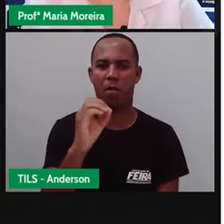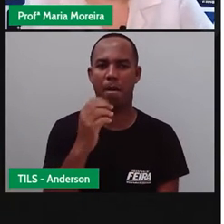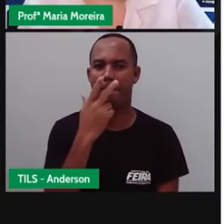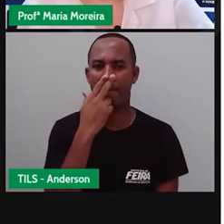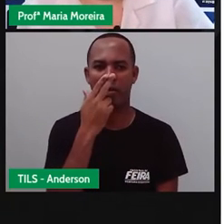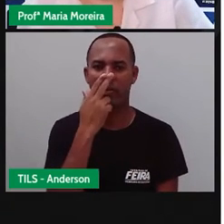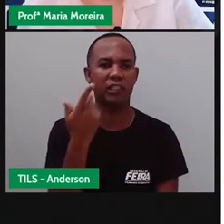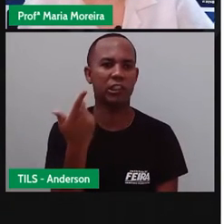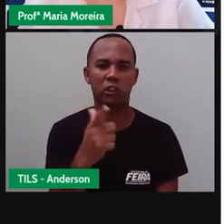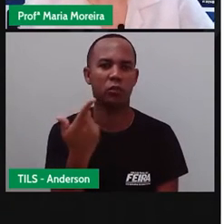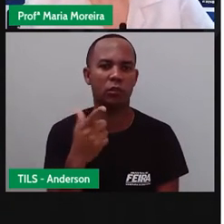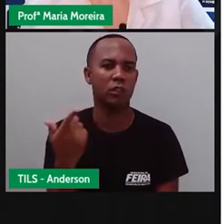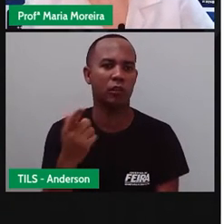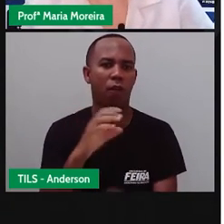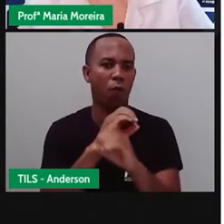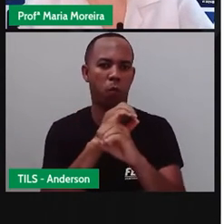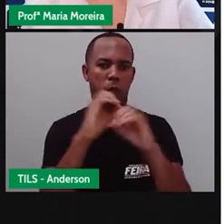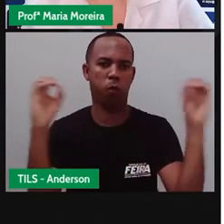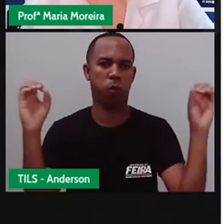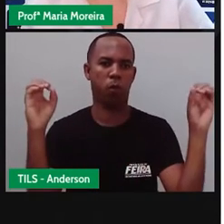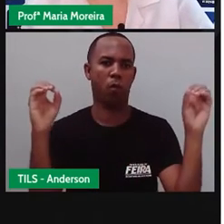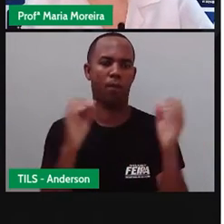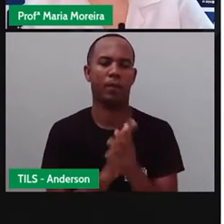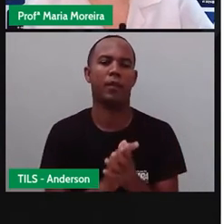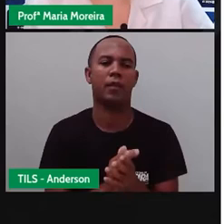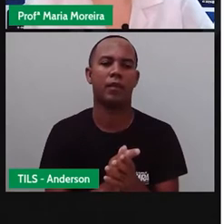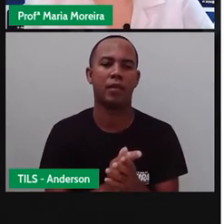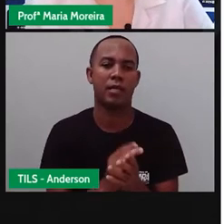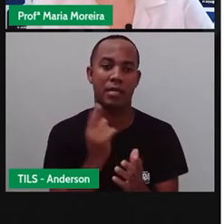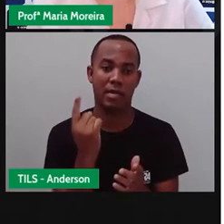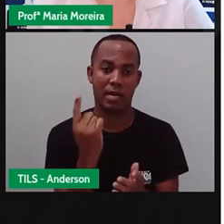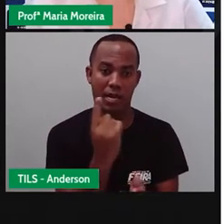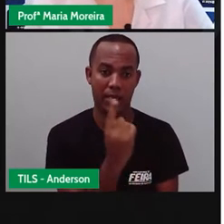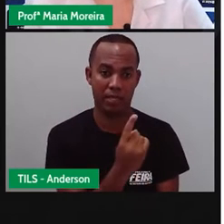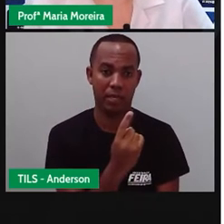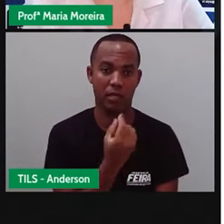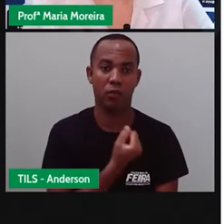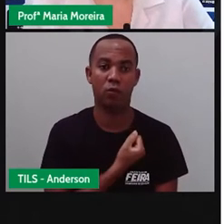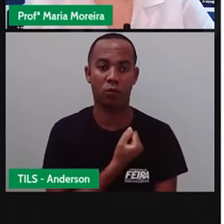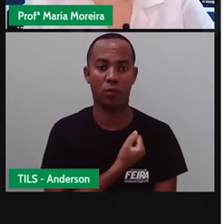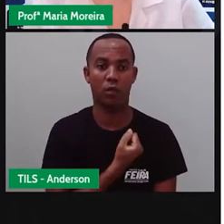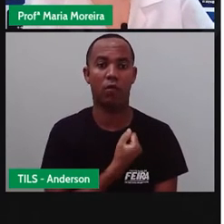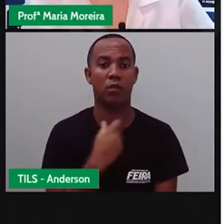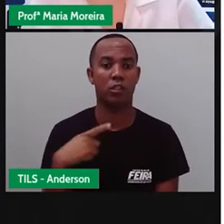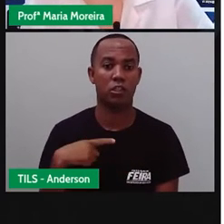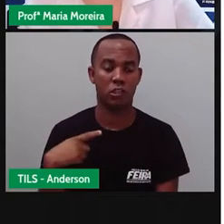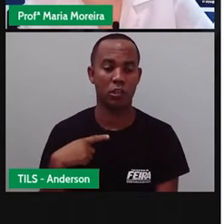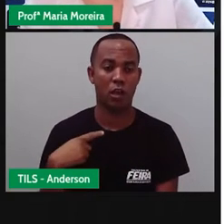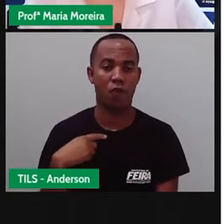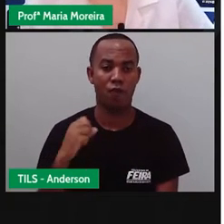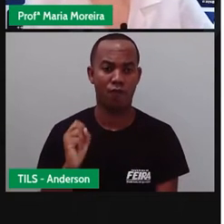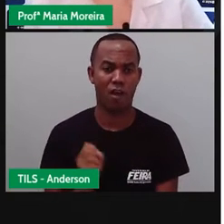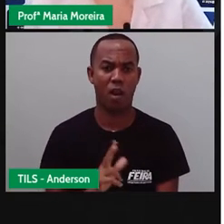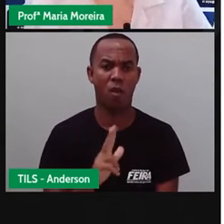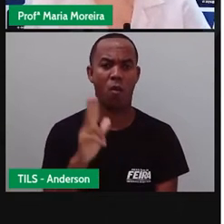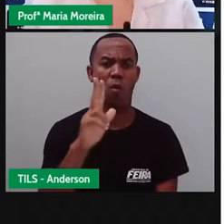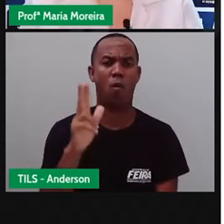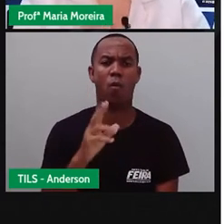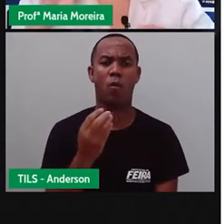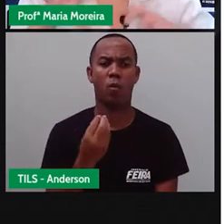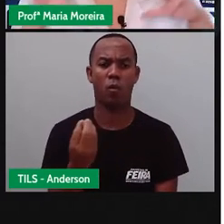pusera no espaço vazio cada número tinha o valor dependendo da sua posição no conjunto de